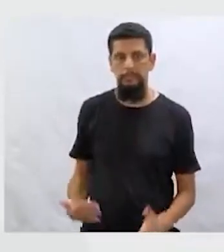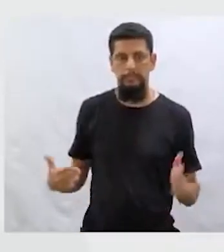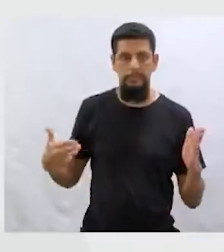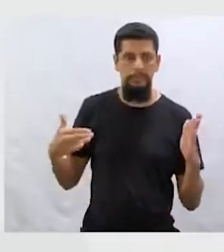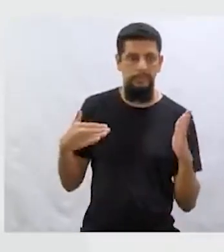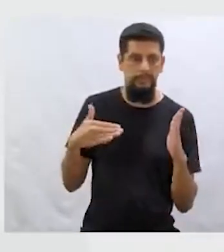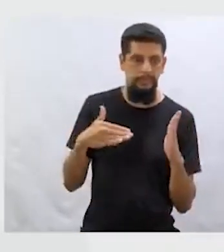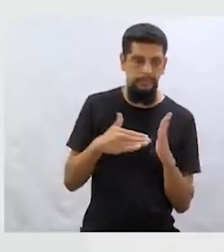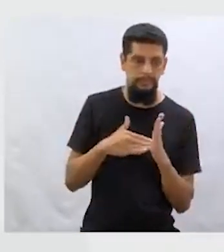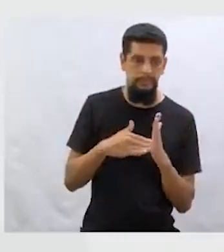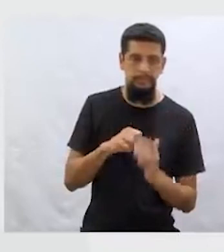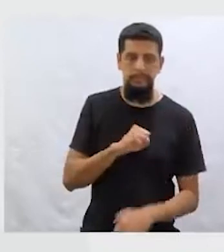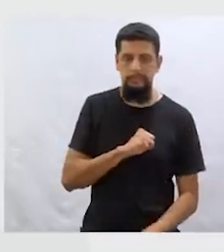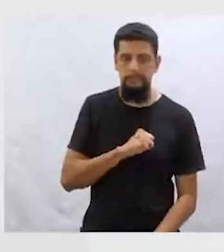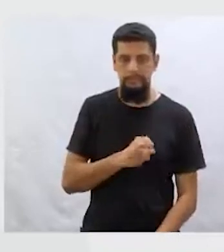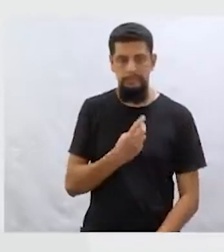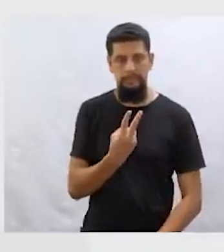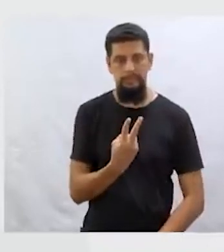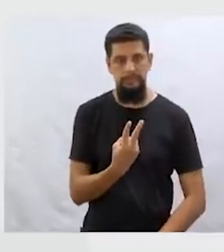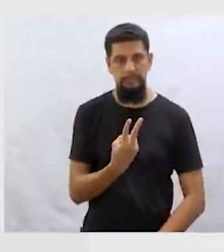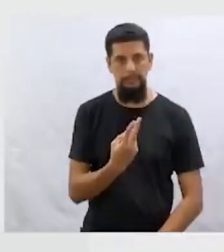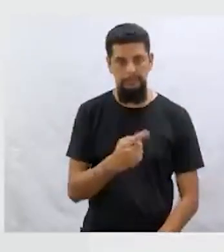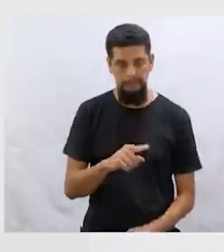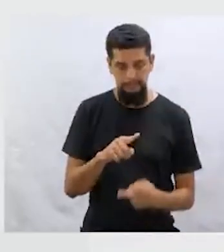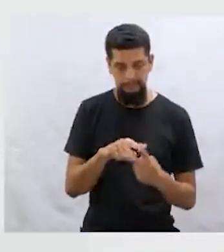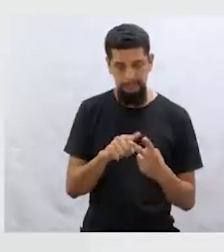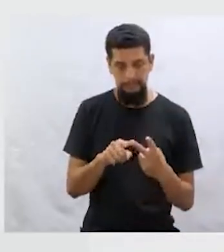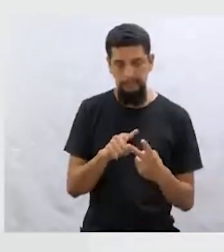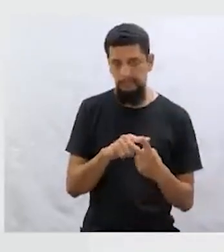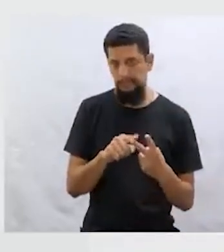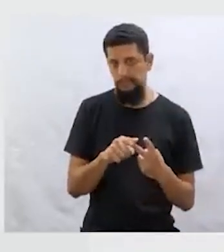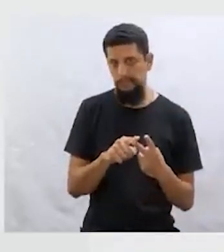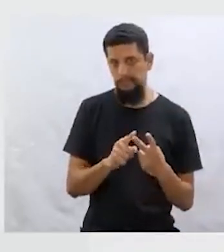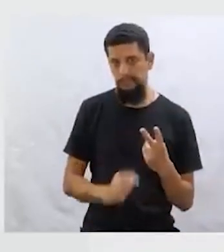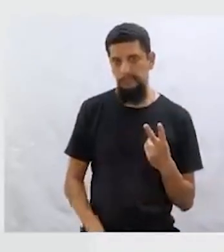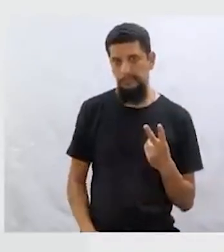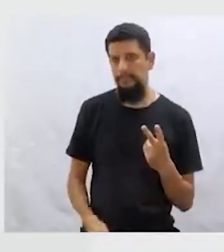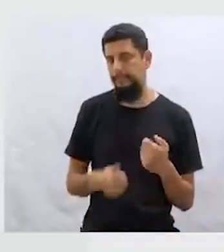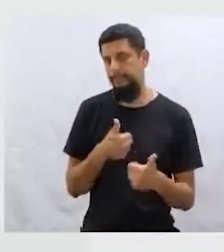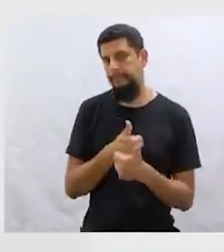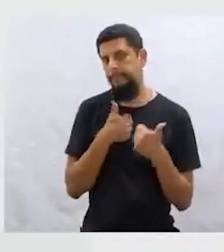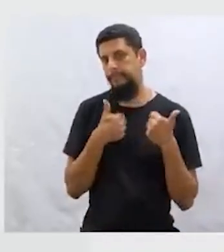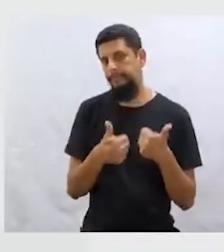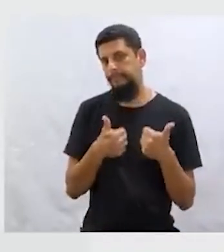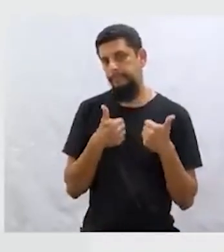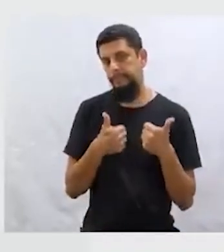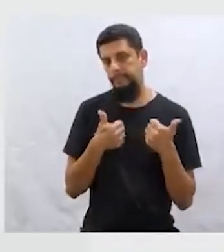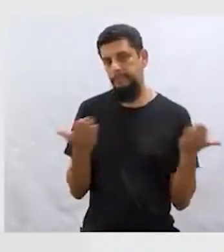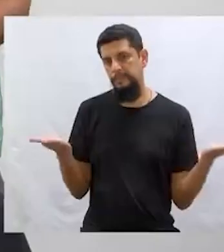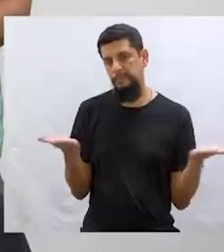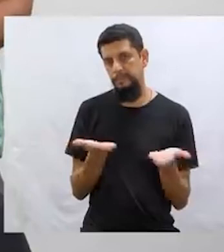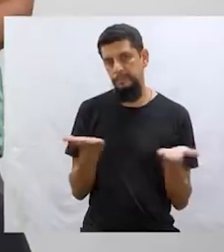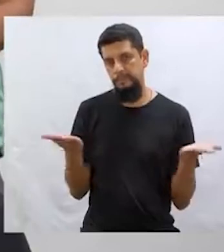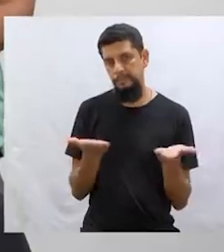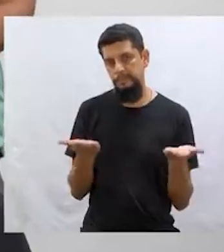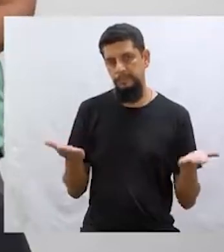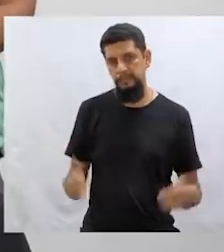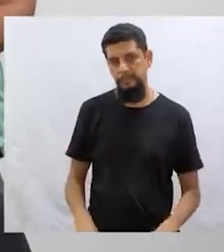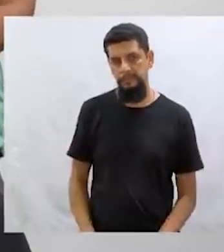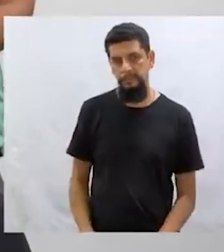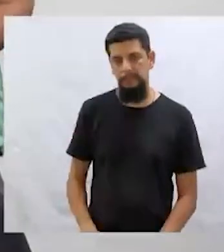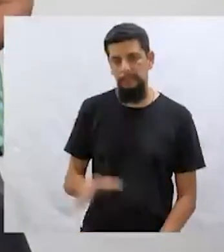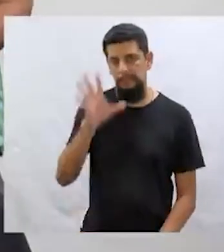a última, número 2, que tem 2 dedinhos levantados. Muito bem. E agora